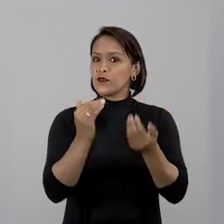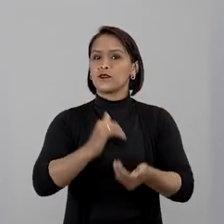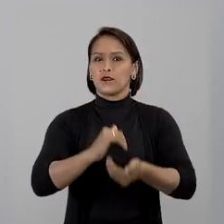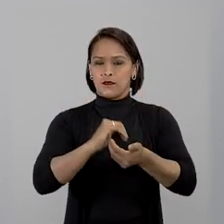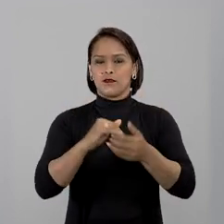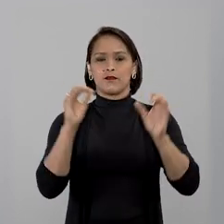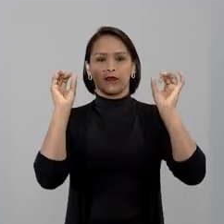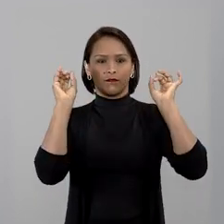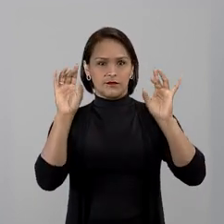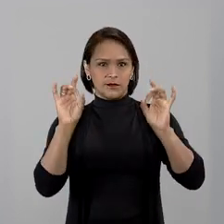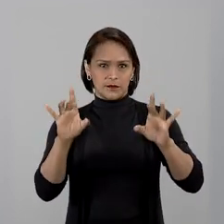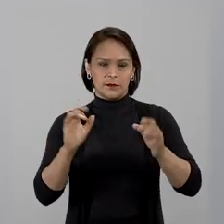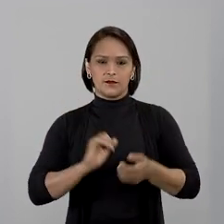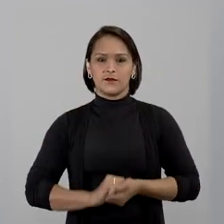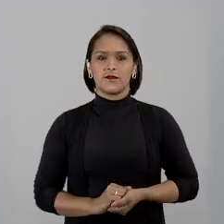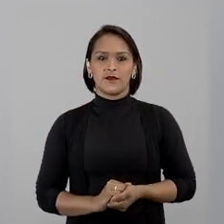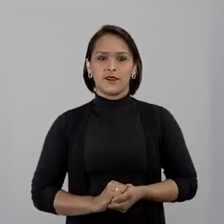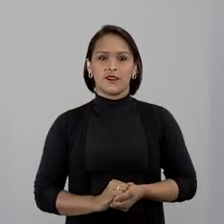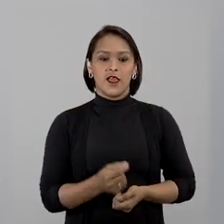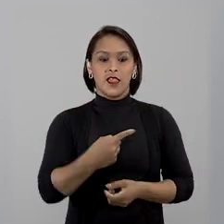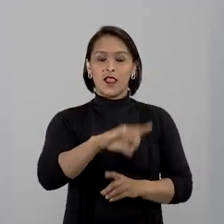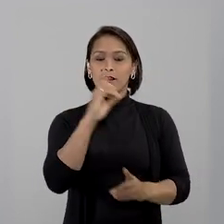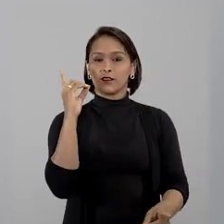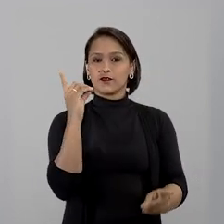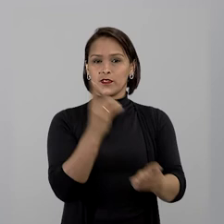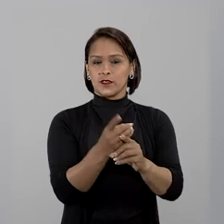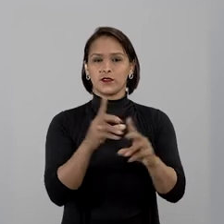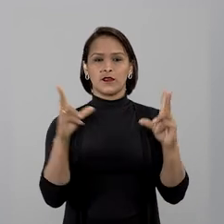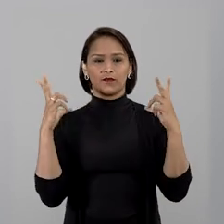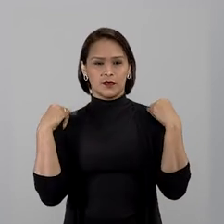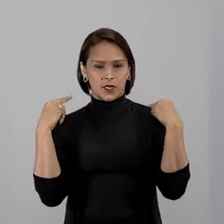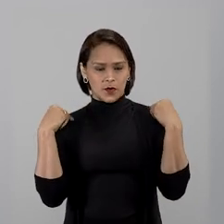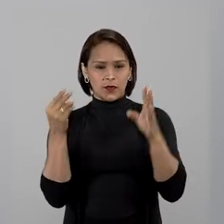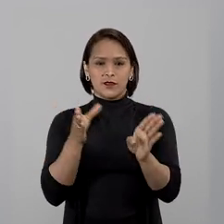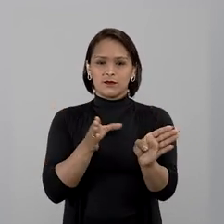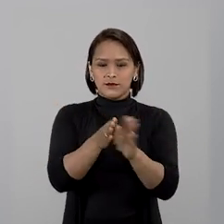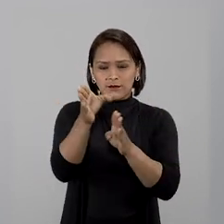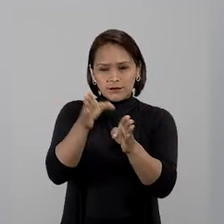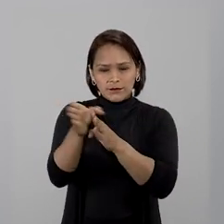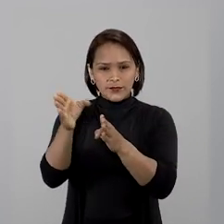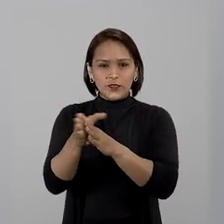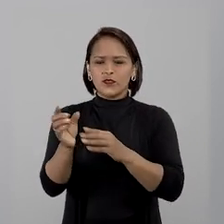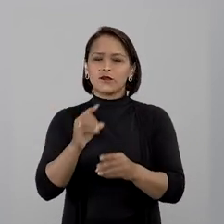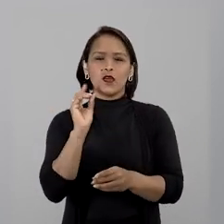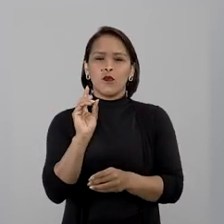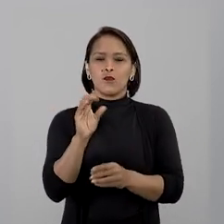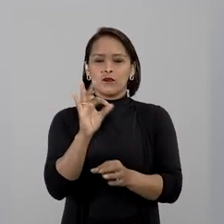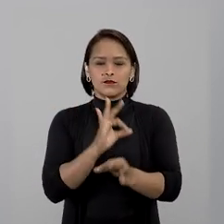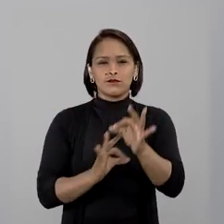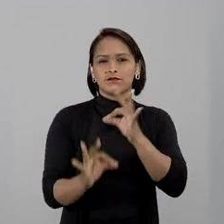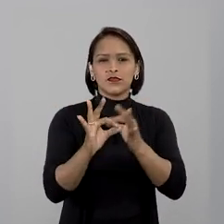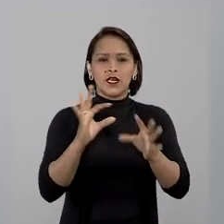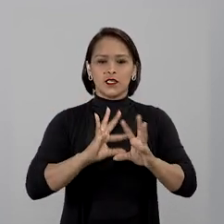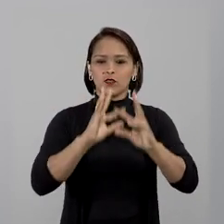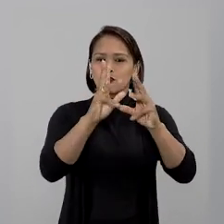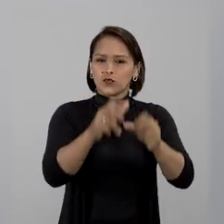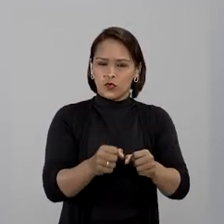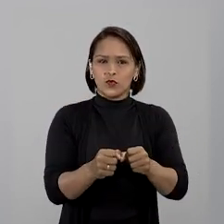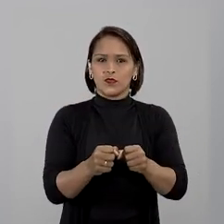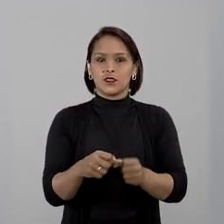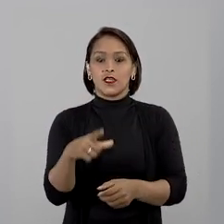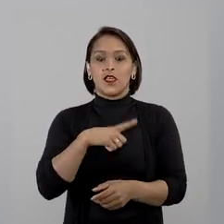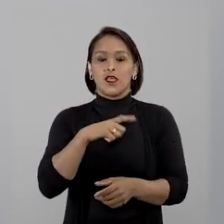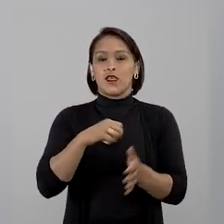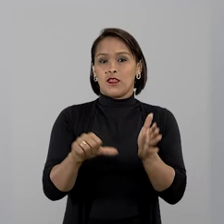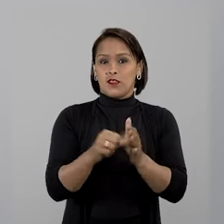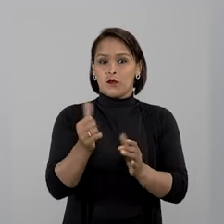turmas, sessões e a corte especial. No local, seguranças orientarão onde fica cada uma